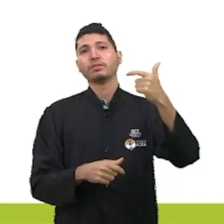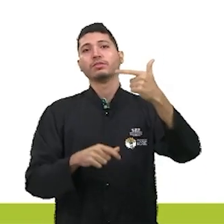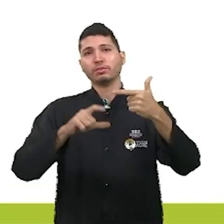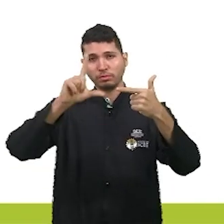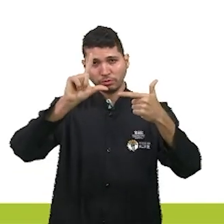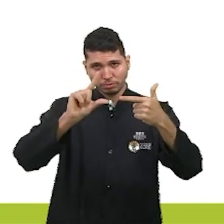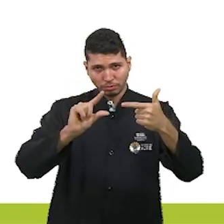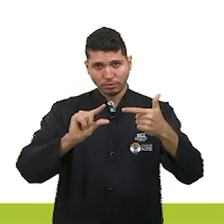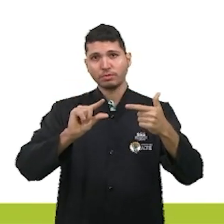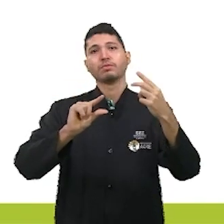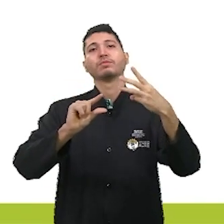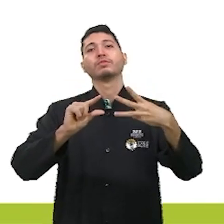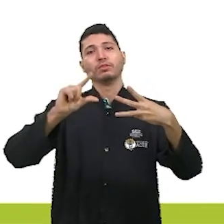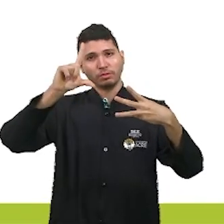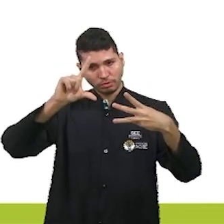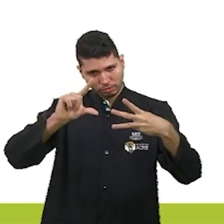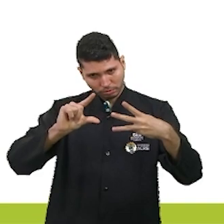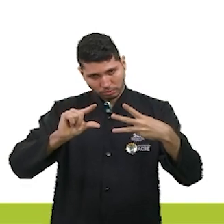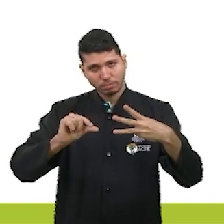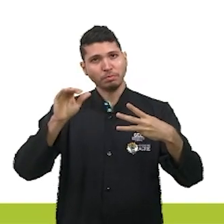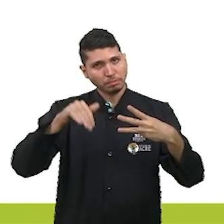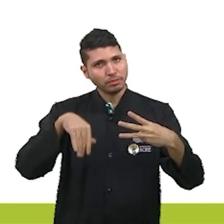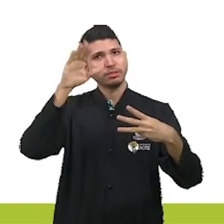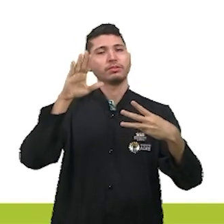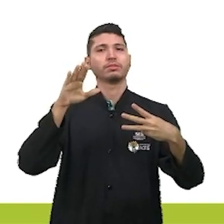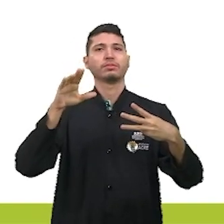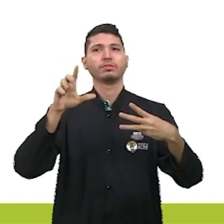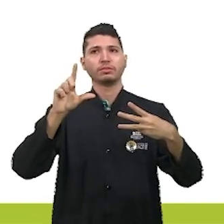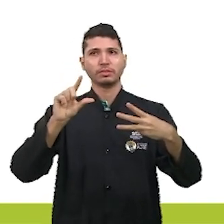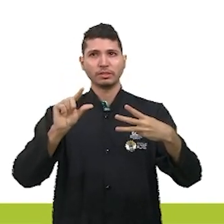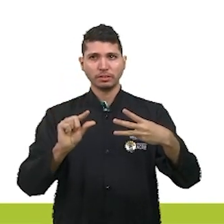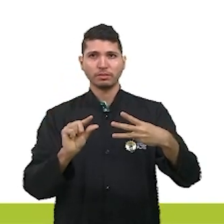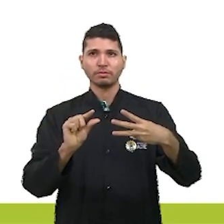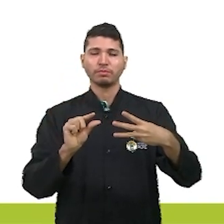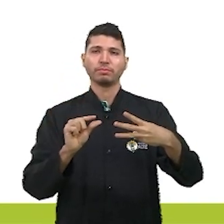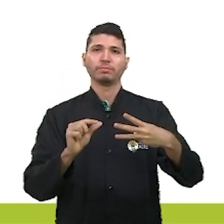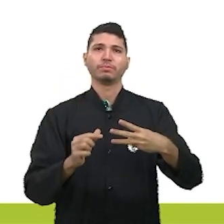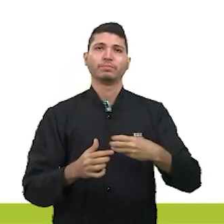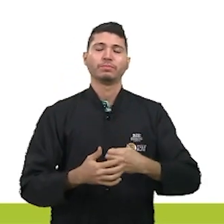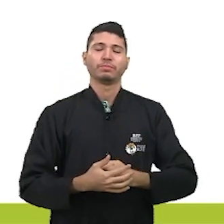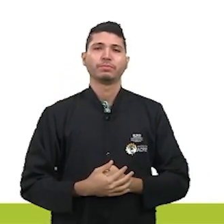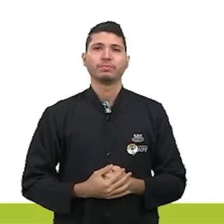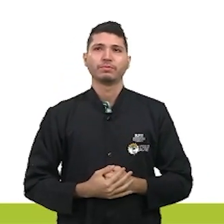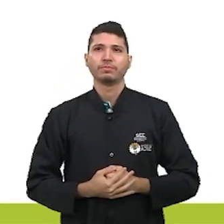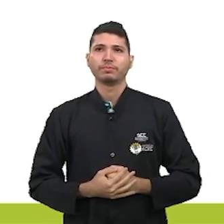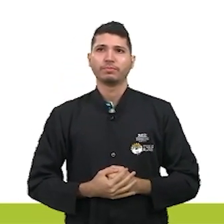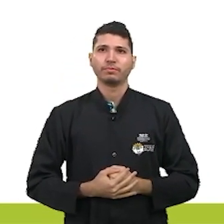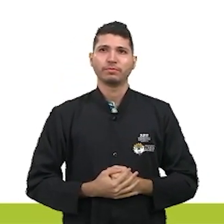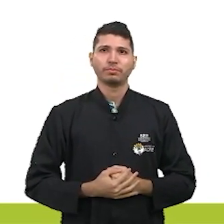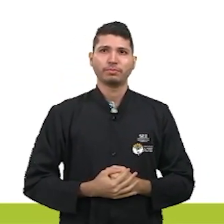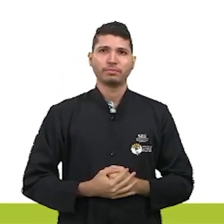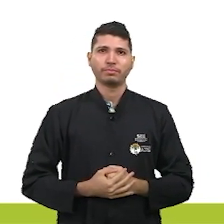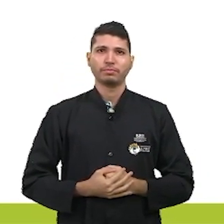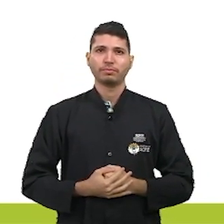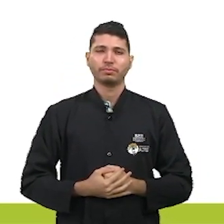1. Então, esse número aqui, que é um número bem generalizado, né, um número